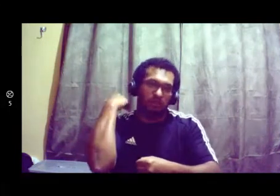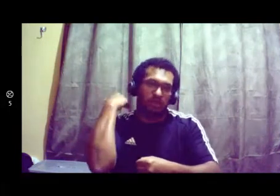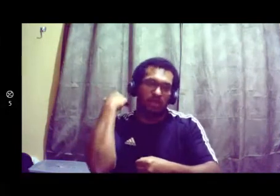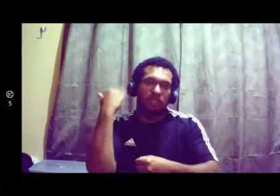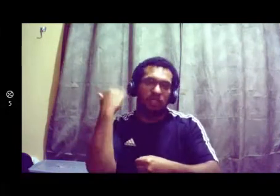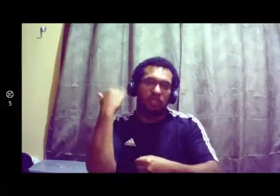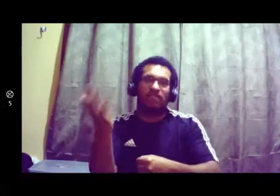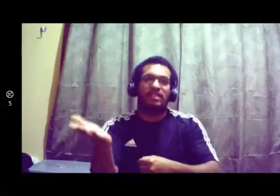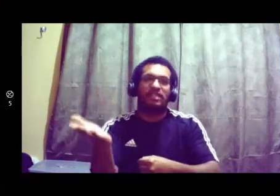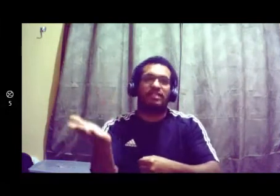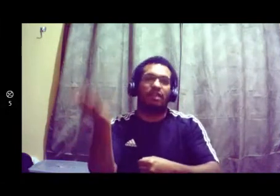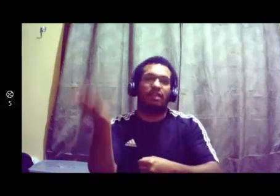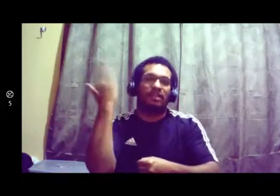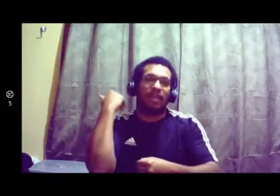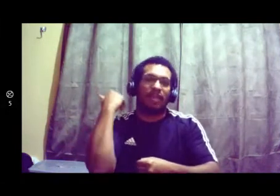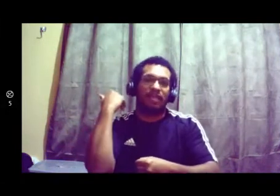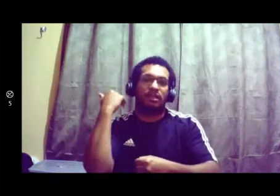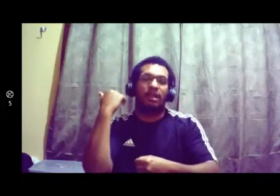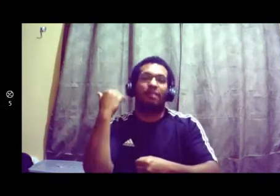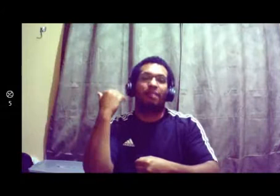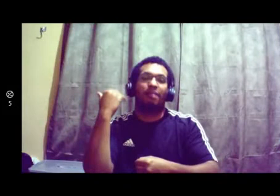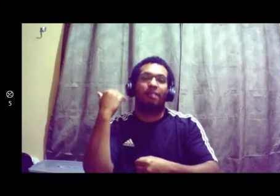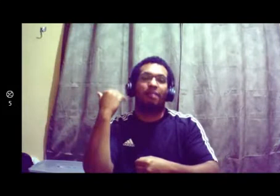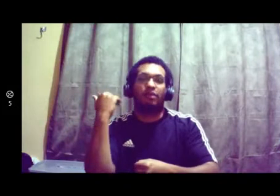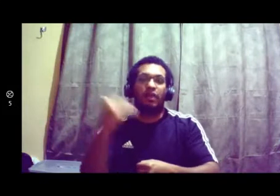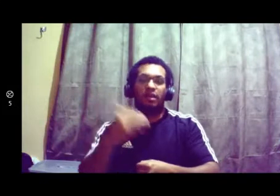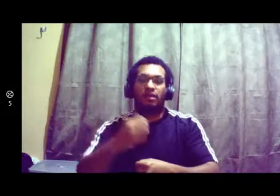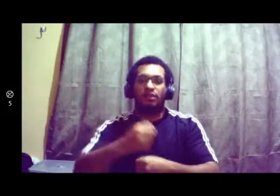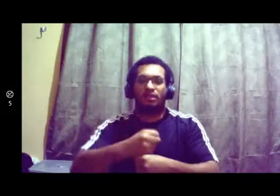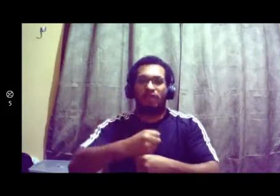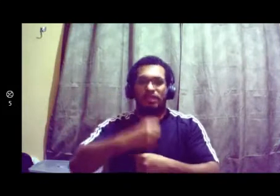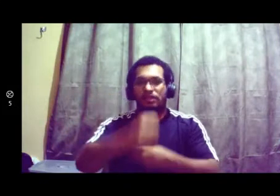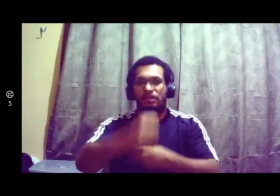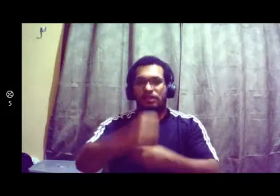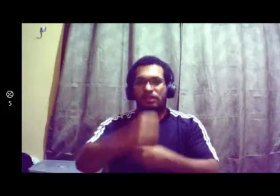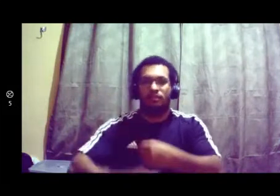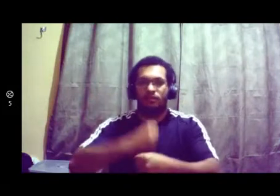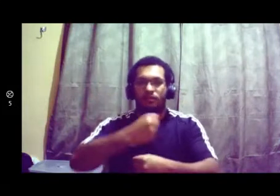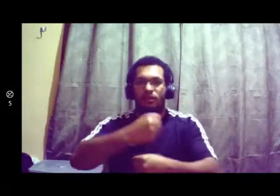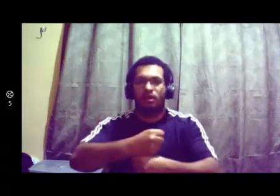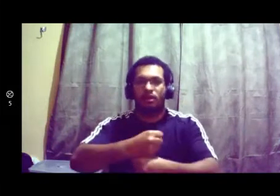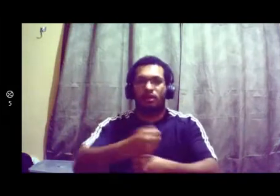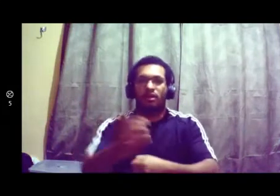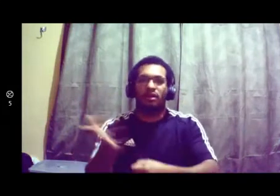correspondente à mão. Então você faz esse sinal para trás. Passado. Então você faz assim,